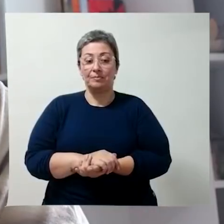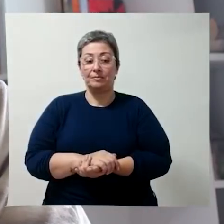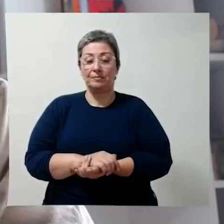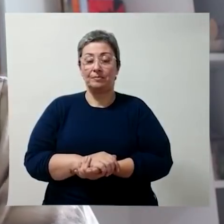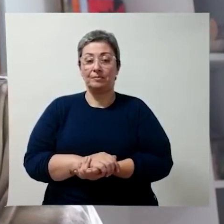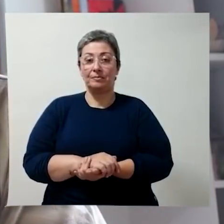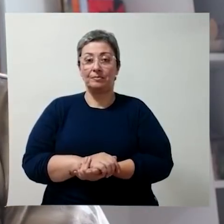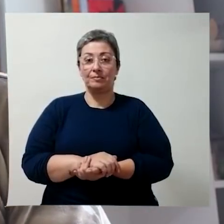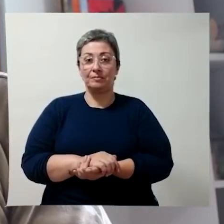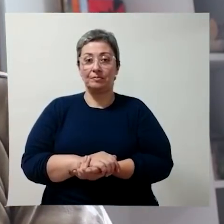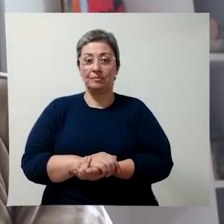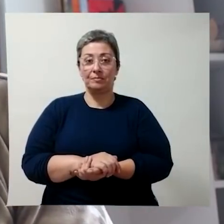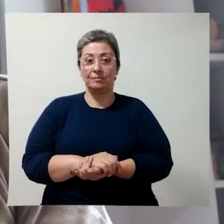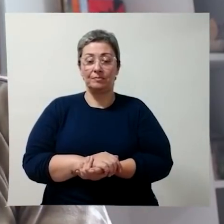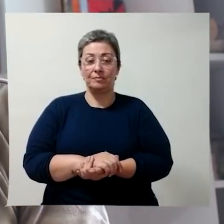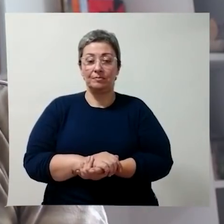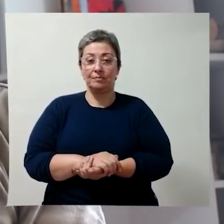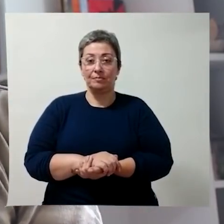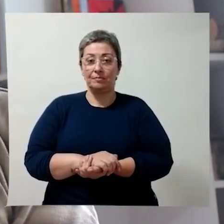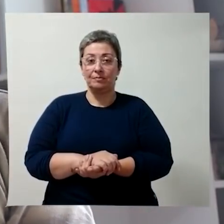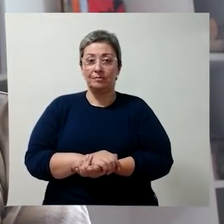namorados.